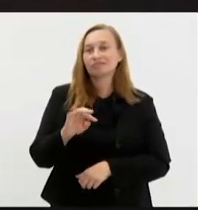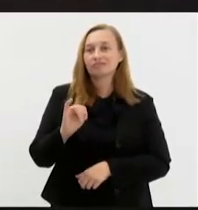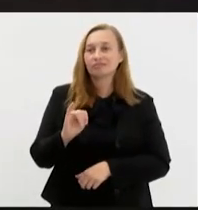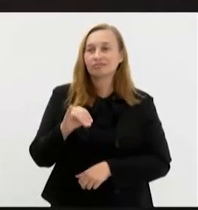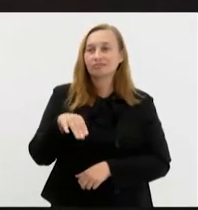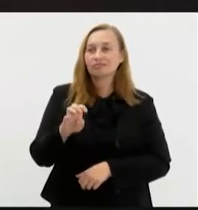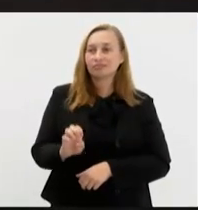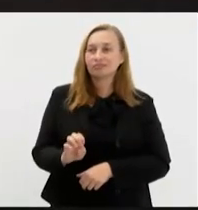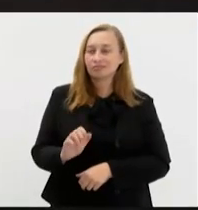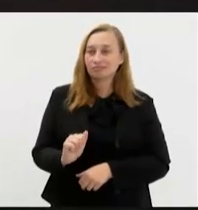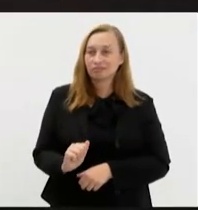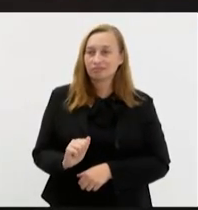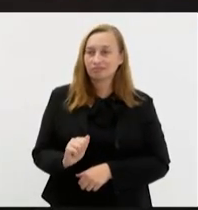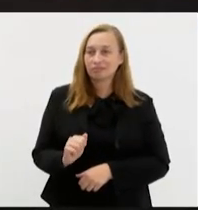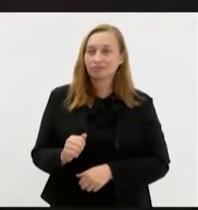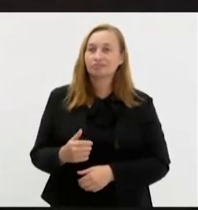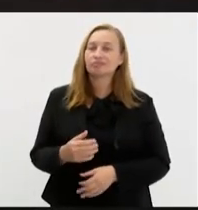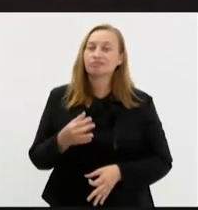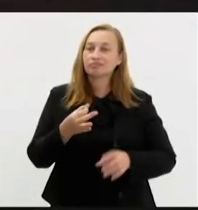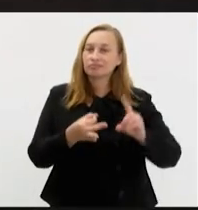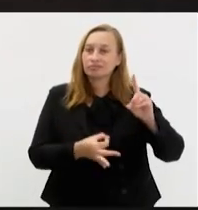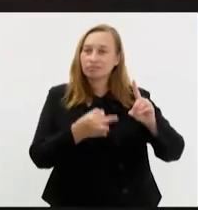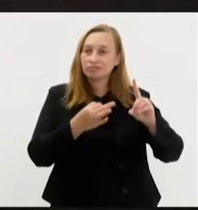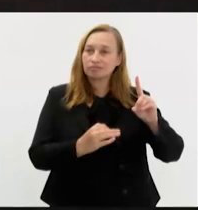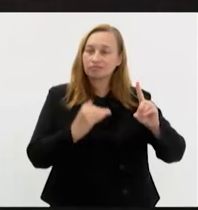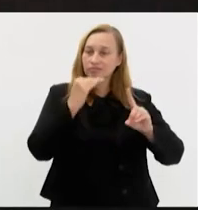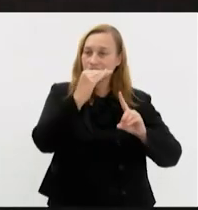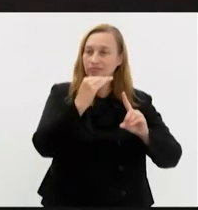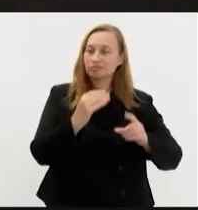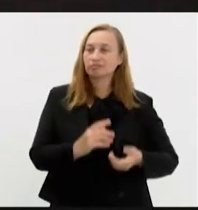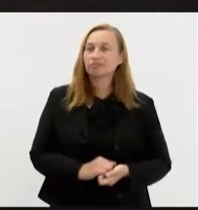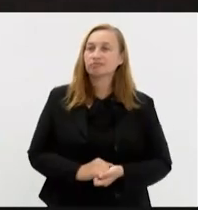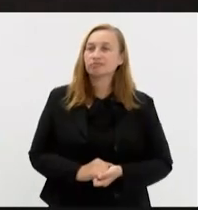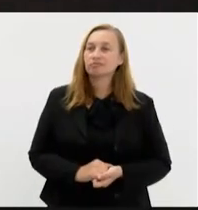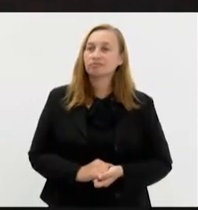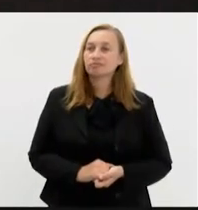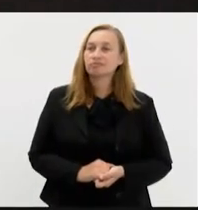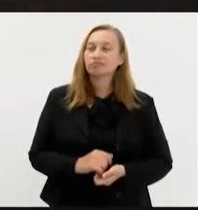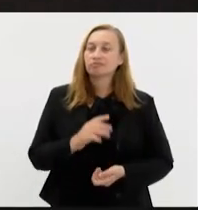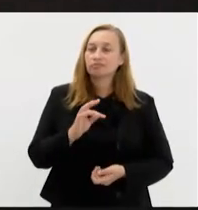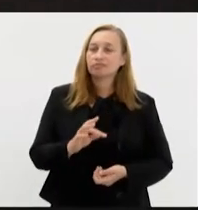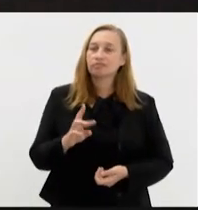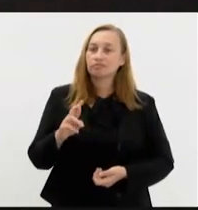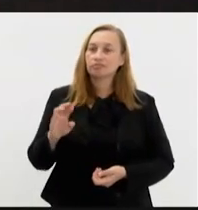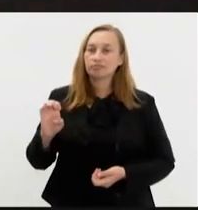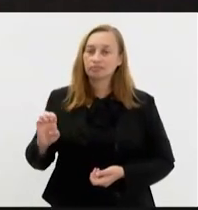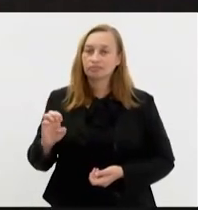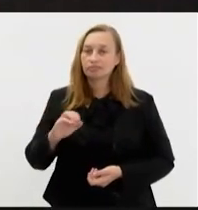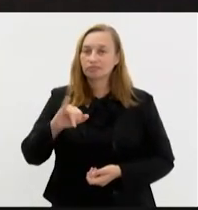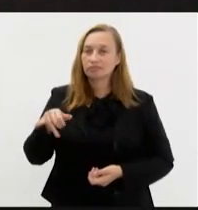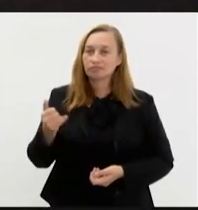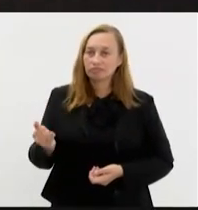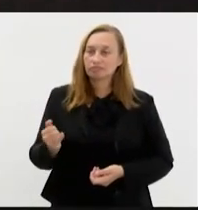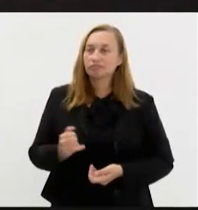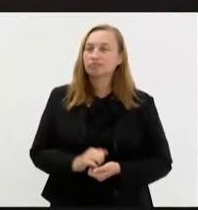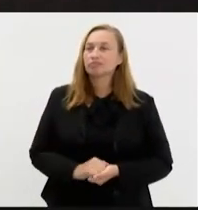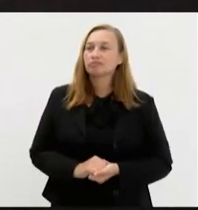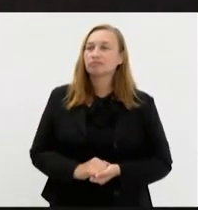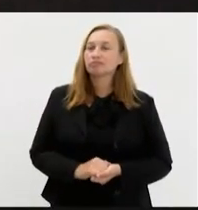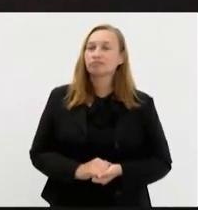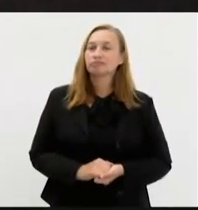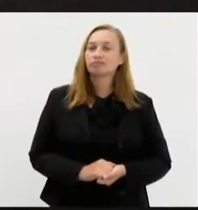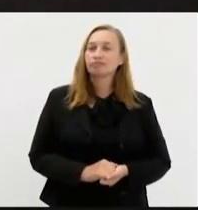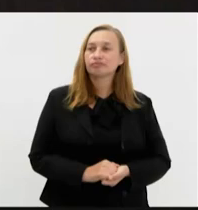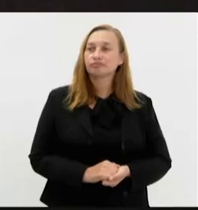Costa que é Nossa ilustre desembargadora do nosso egrégio TRE do Rio de Janeiro eh Dra